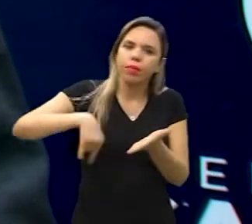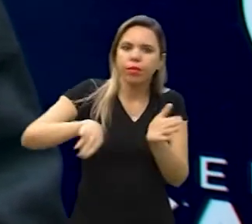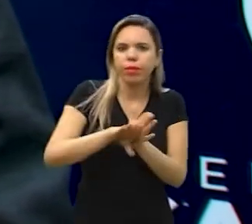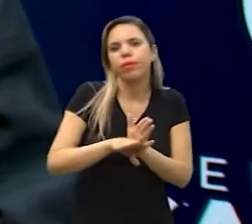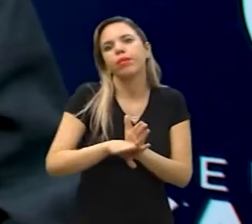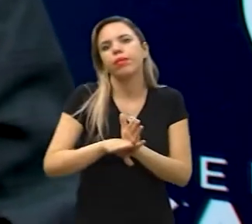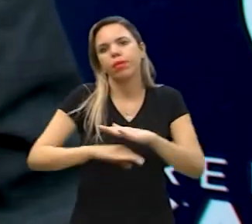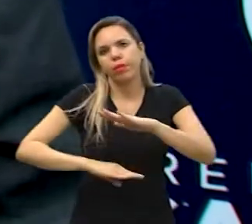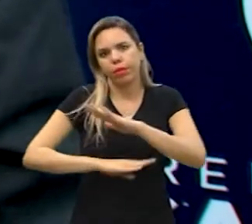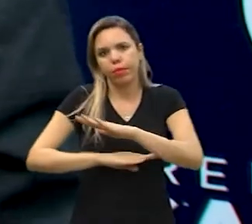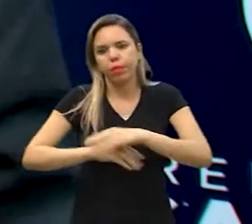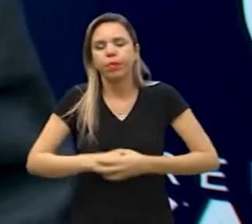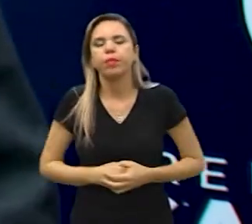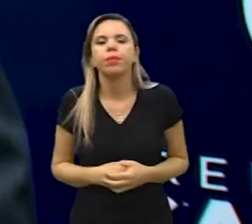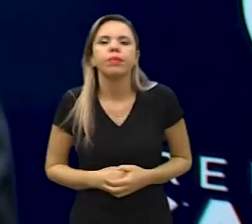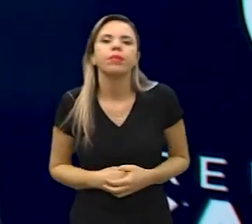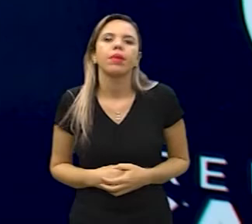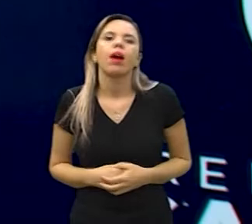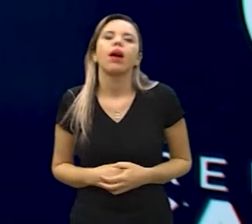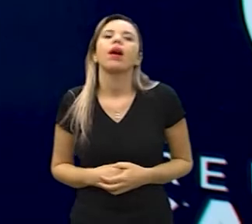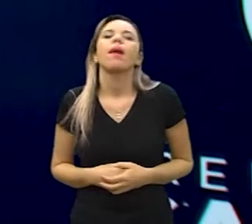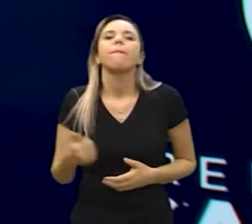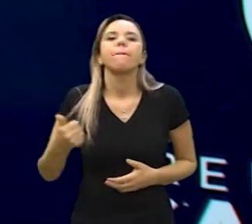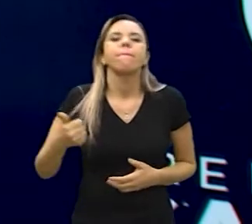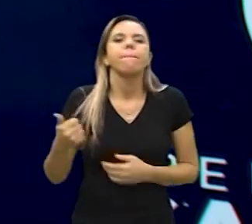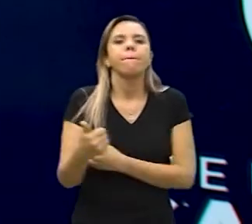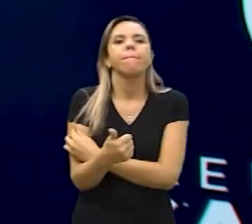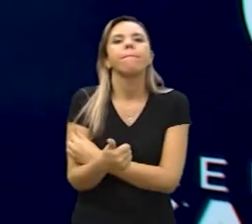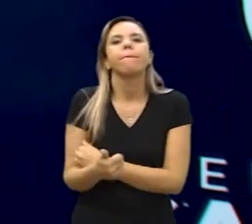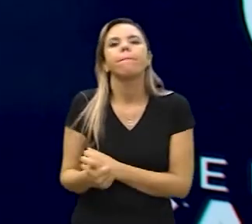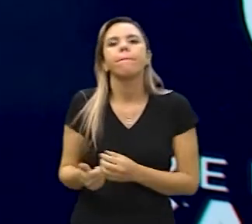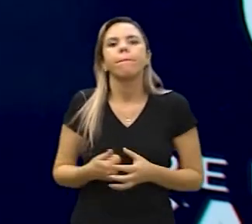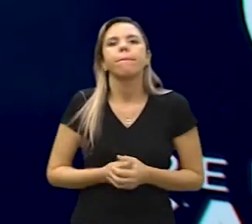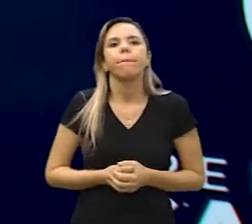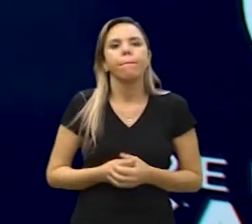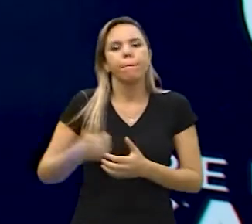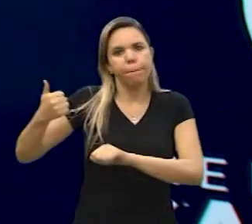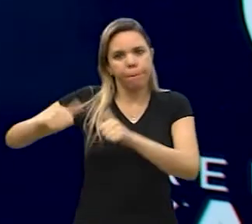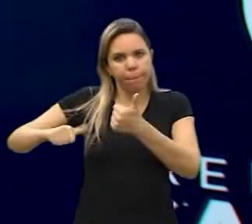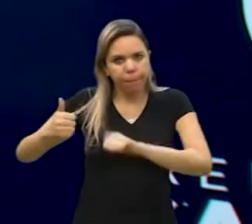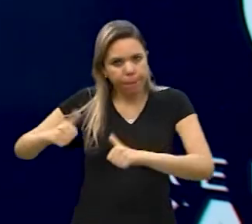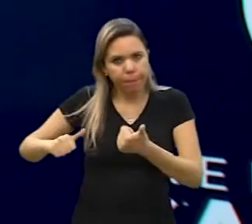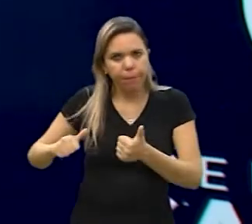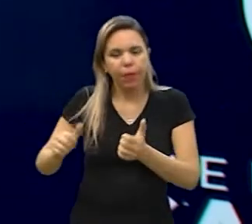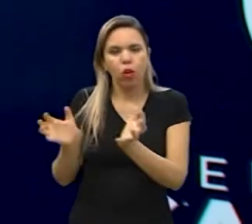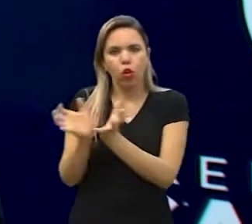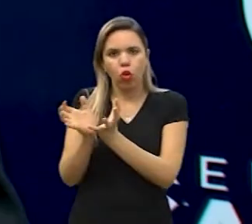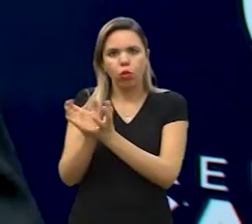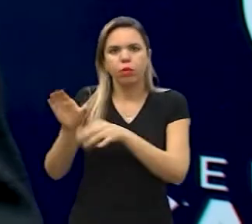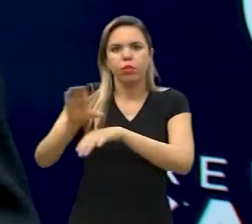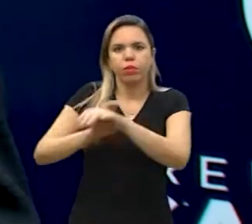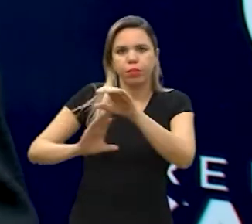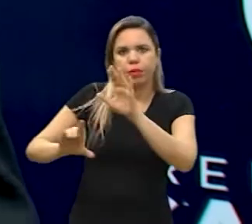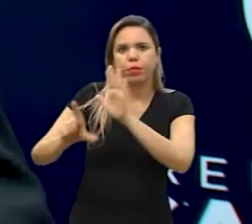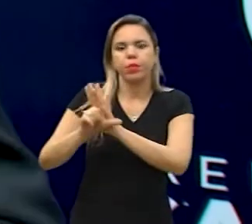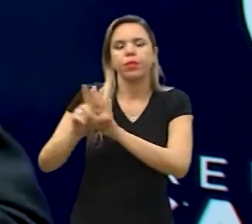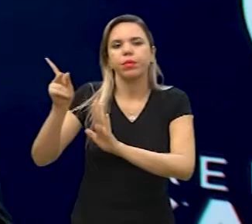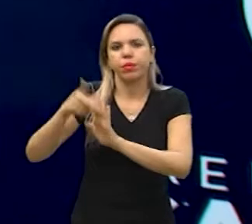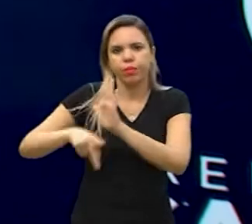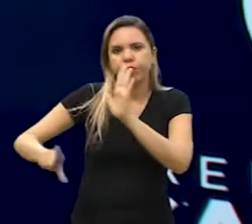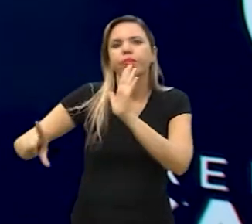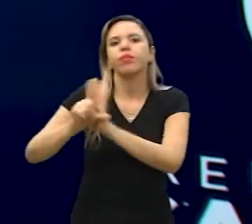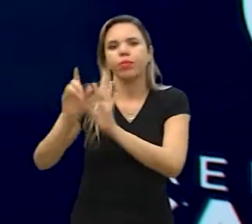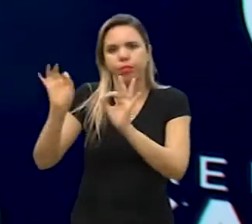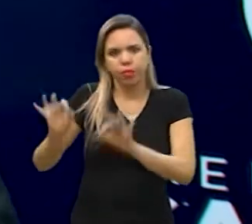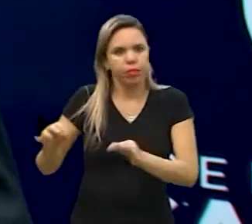passar quando chegar no Legislativo. Ele passa primeiro pela avaliação da Comissão de Constituição, que o